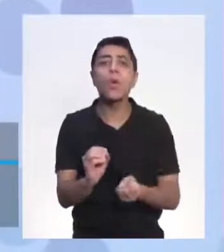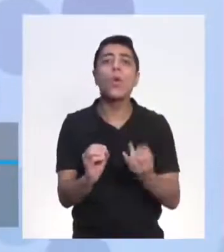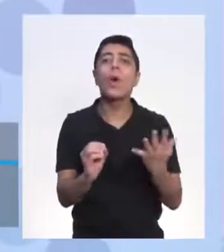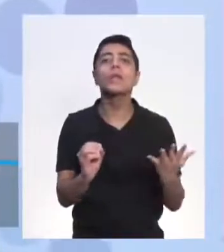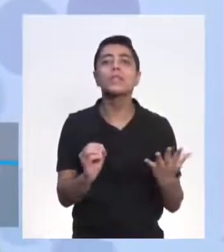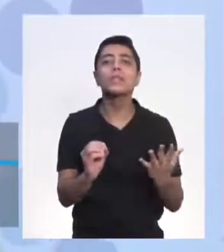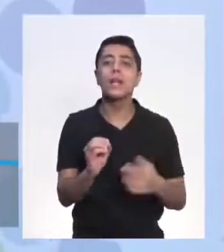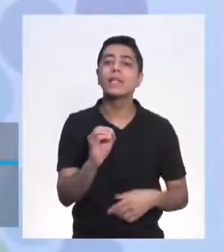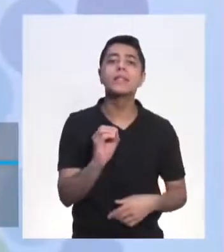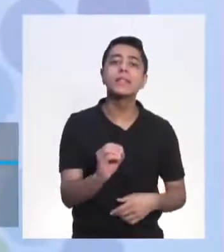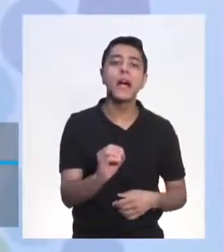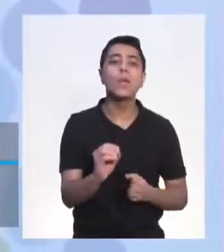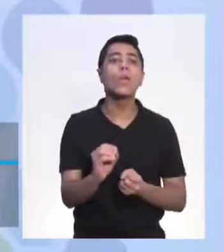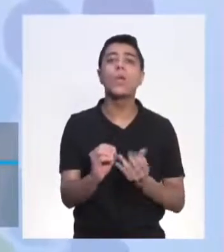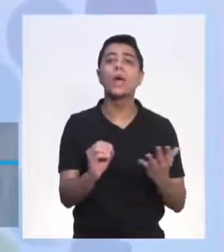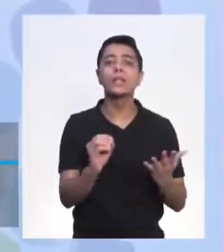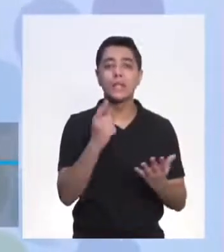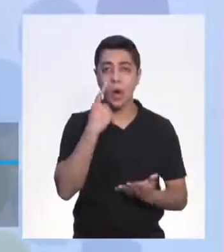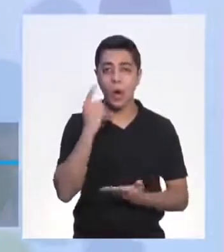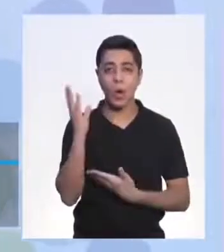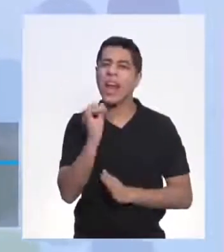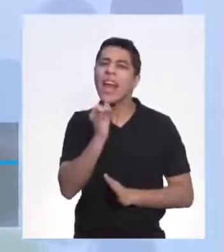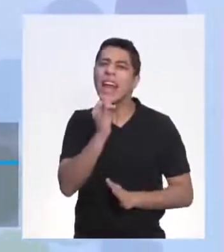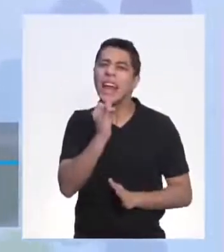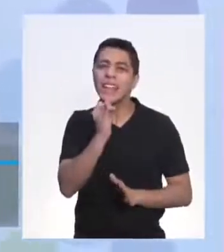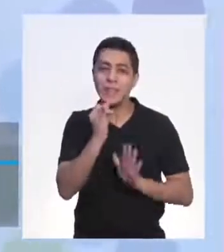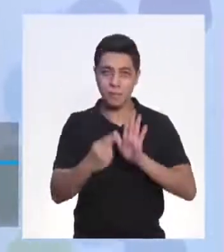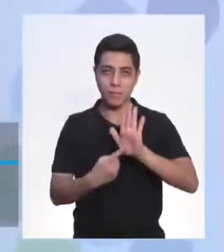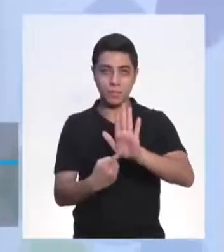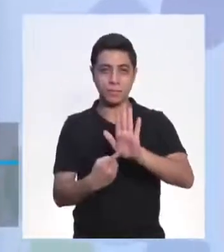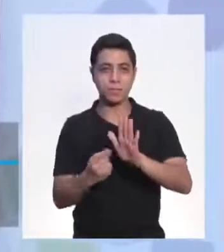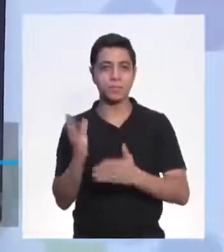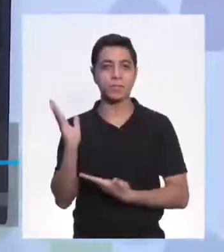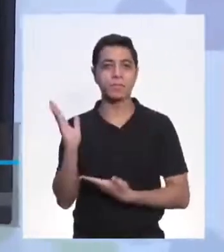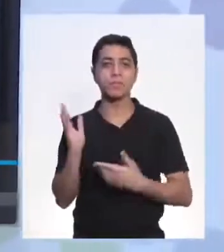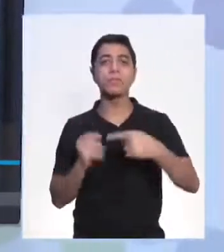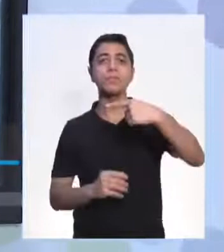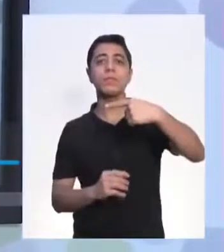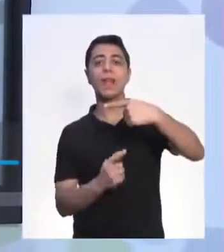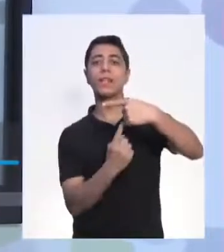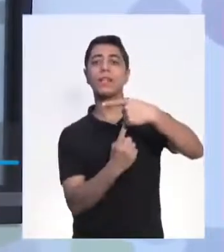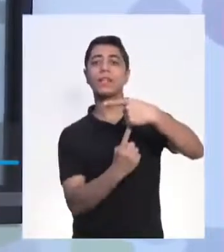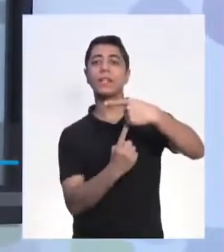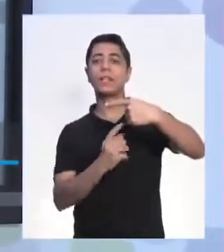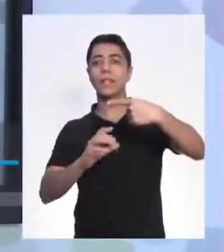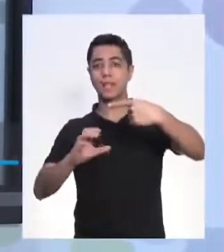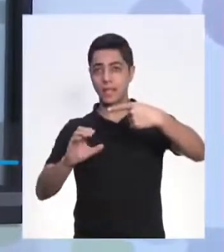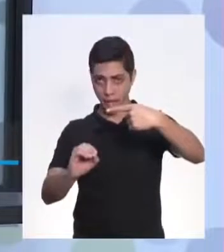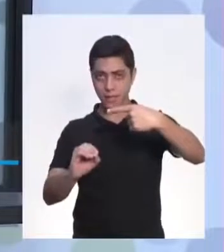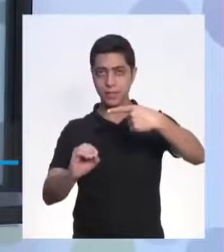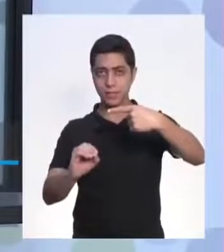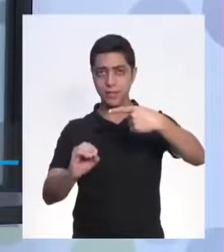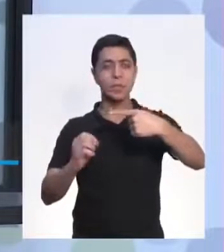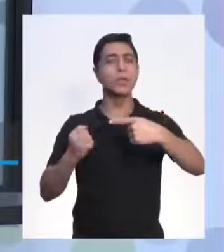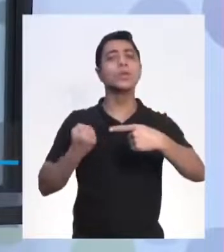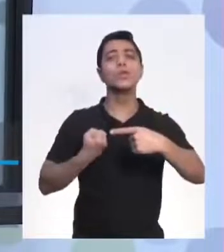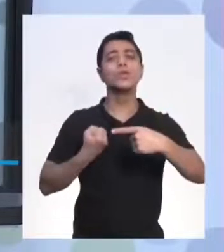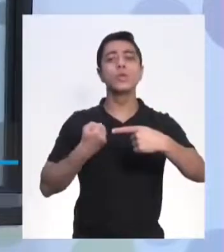na mesma quantidade de zeros. Por exemplo, aqui o 10 tem um zero. Então,